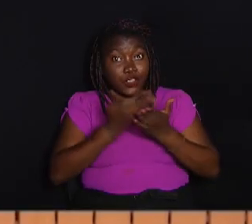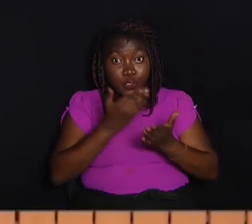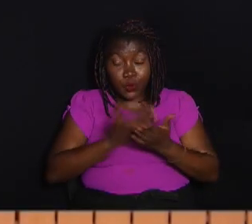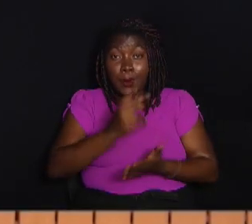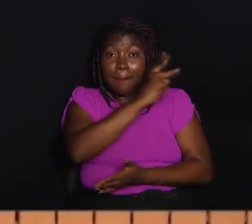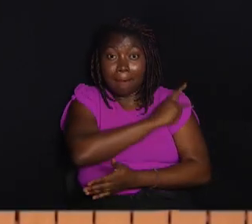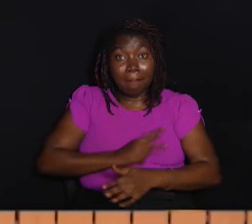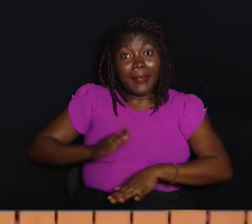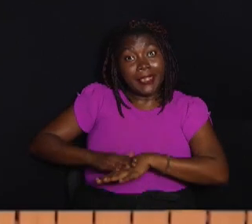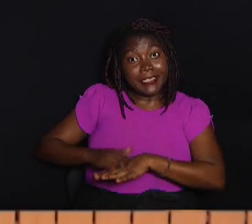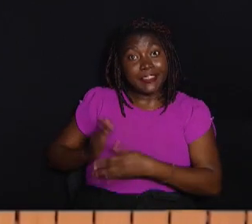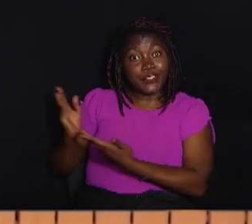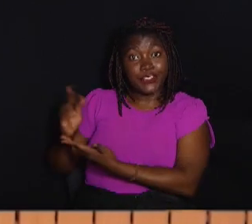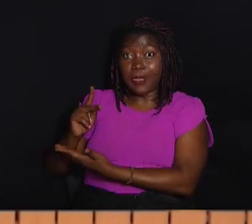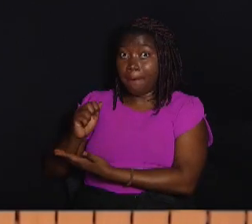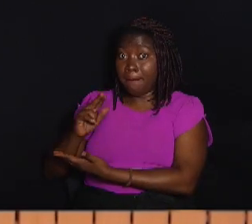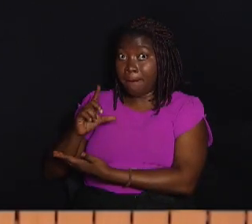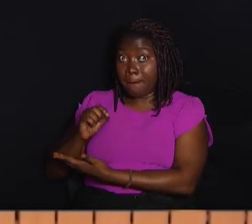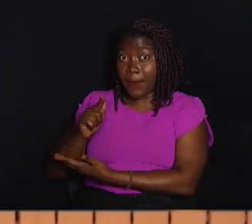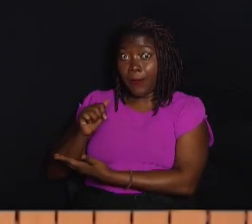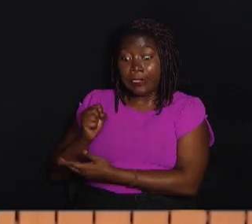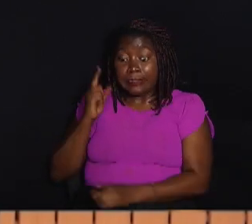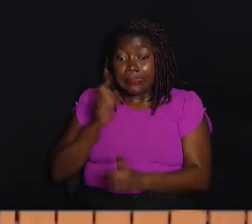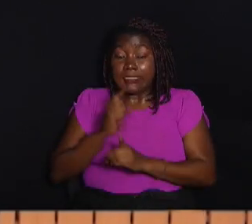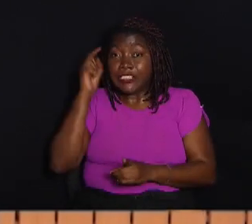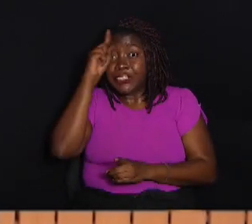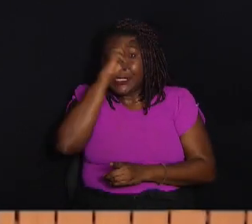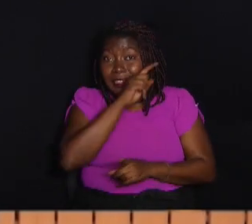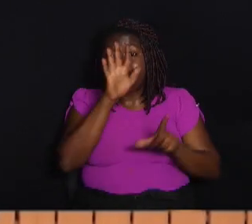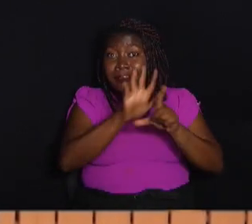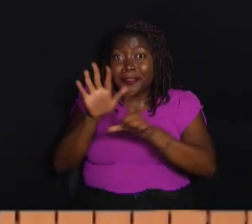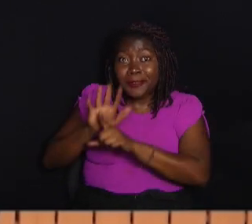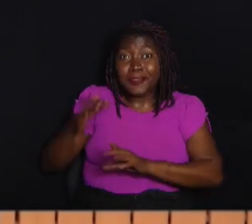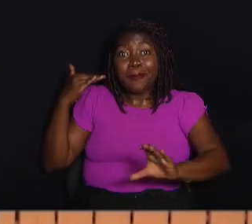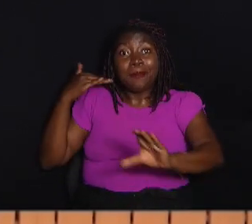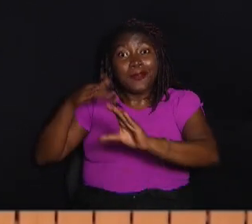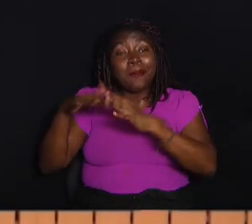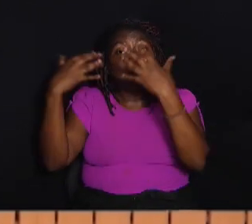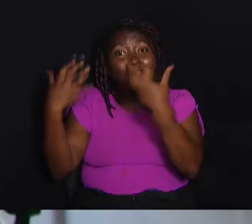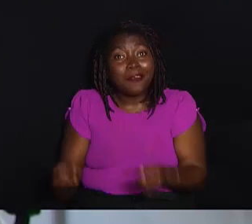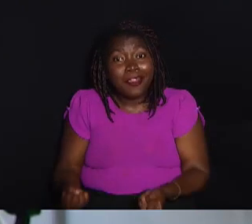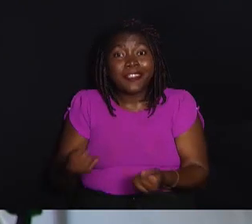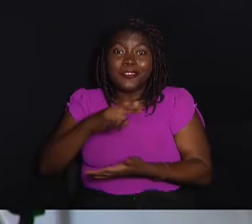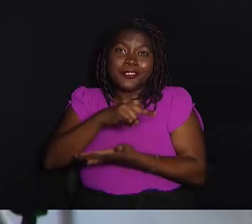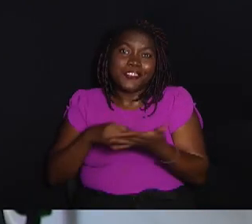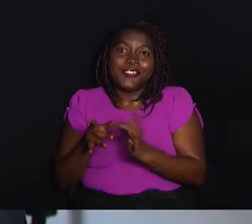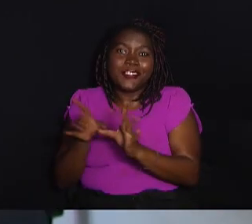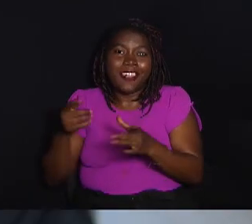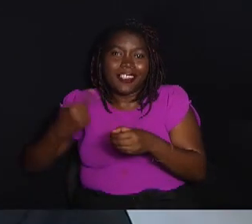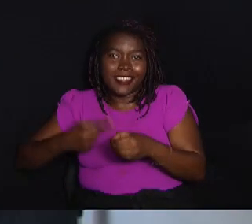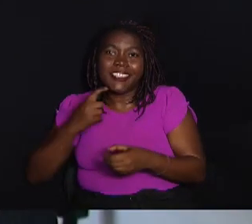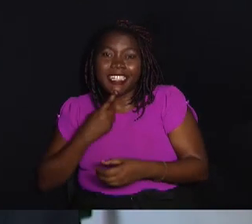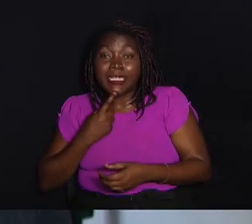vereador Paulo Gaspar identificou os desafios do setor de emissão e aprovação de alvarás da cidade na verdade Essa